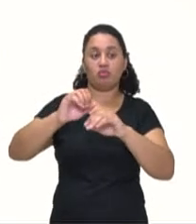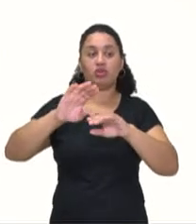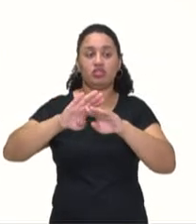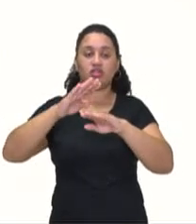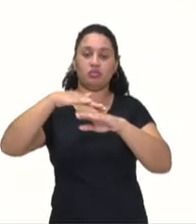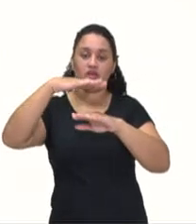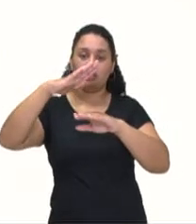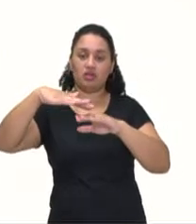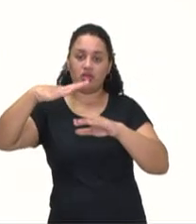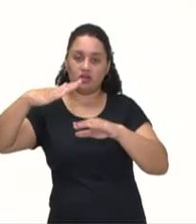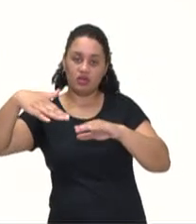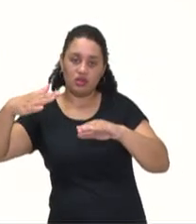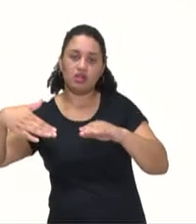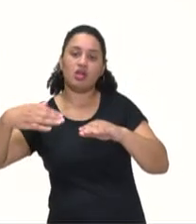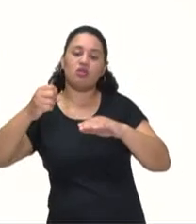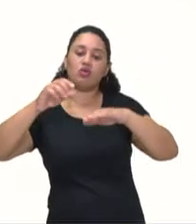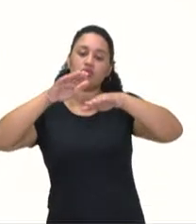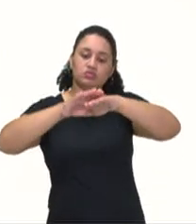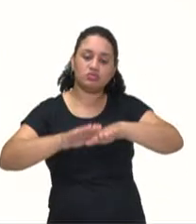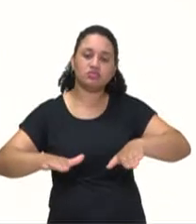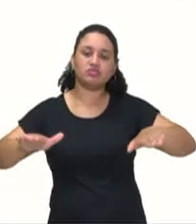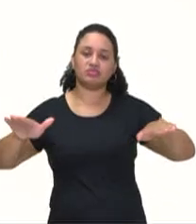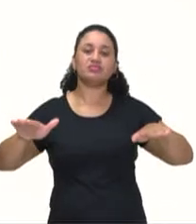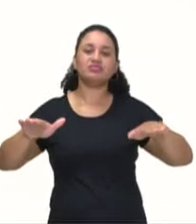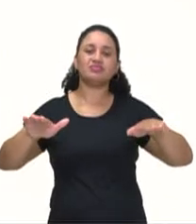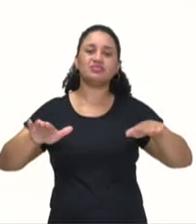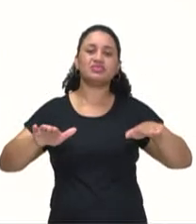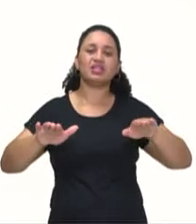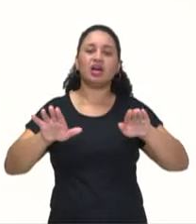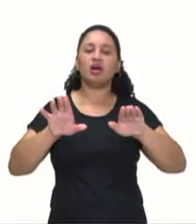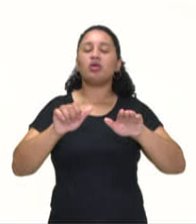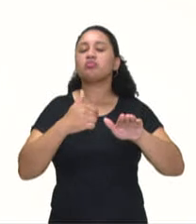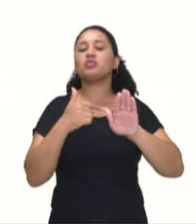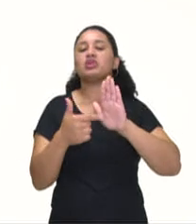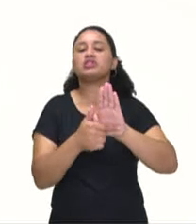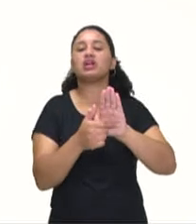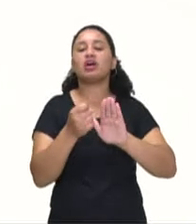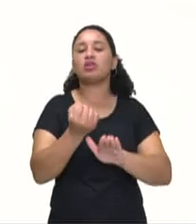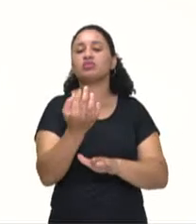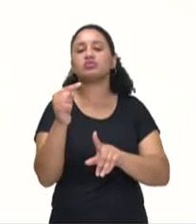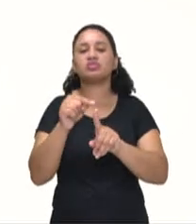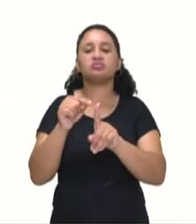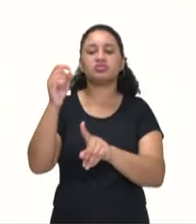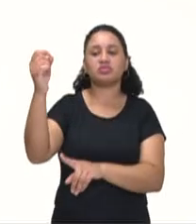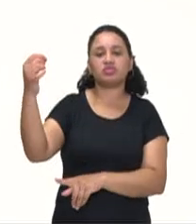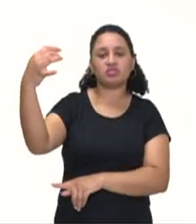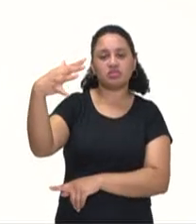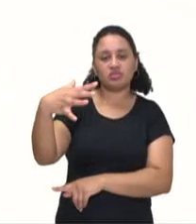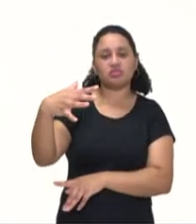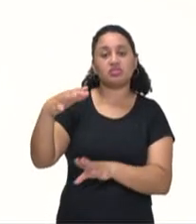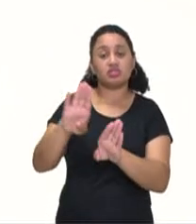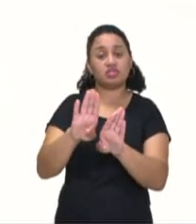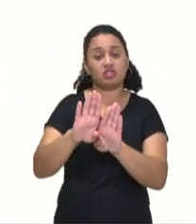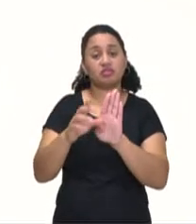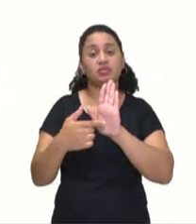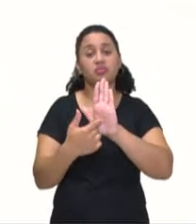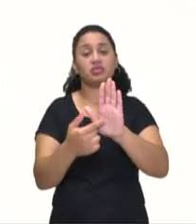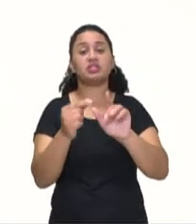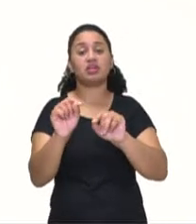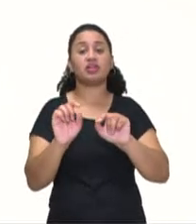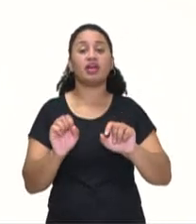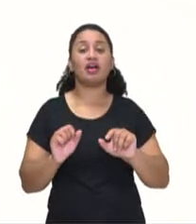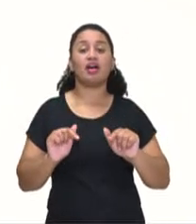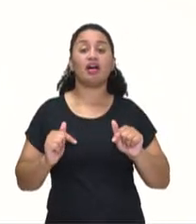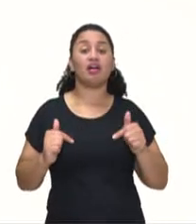relevo ou superfície, dar ideia de luminosidade, além de representar